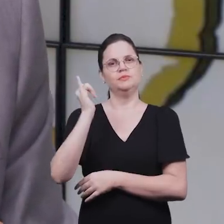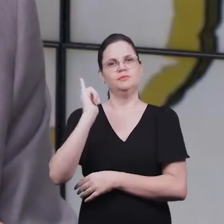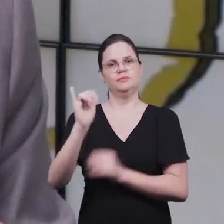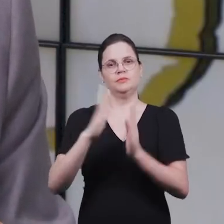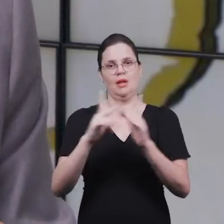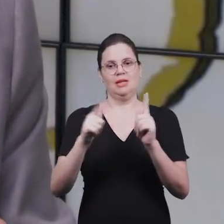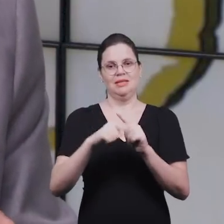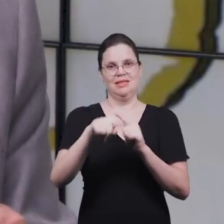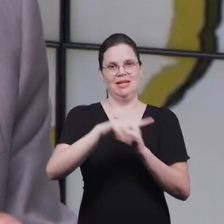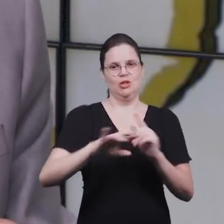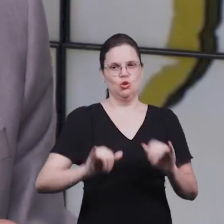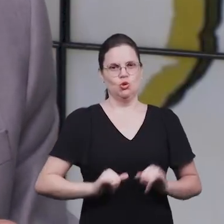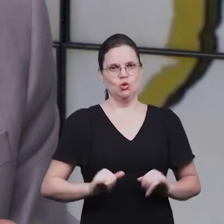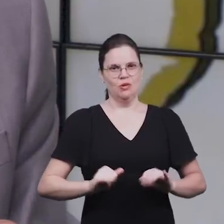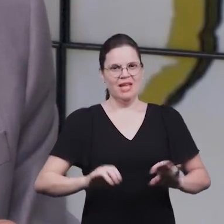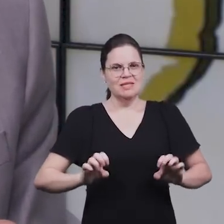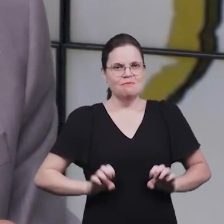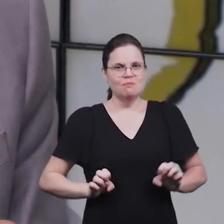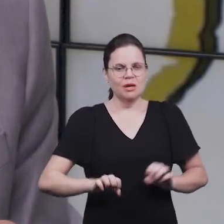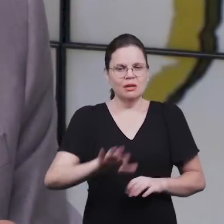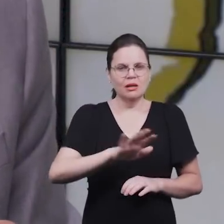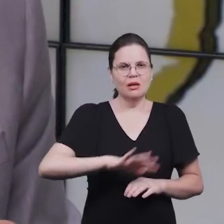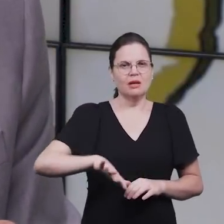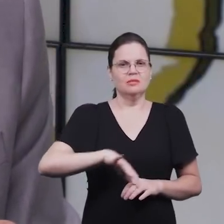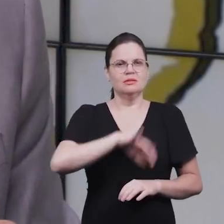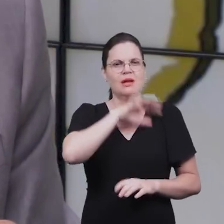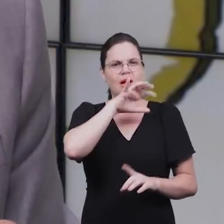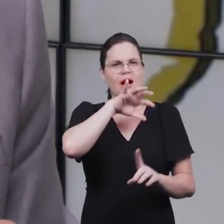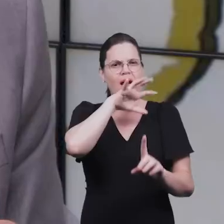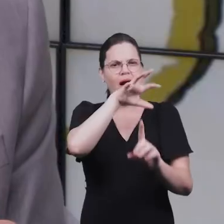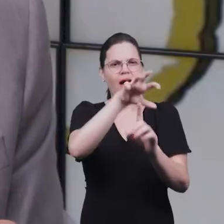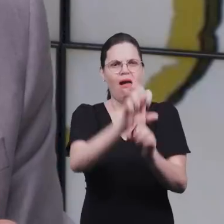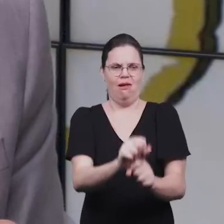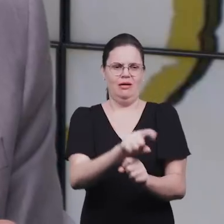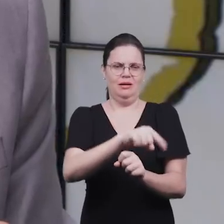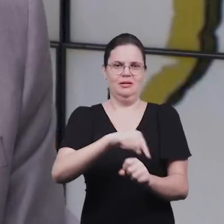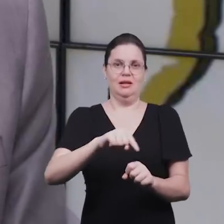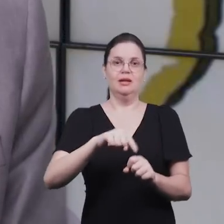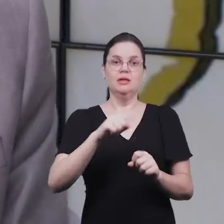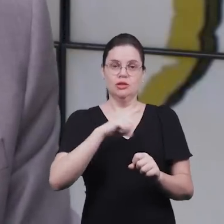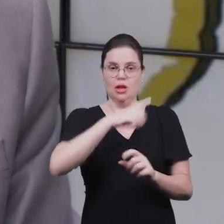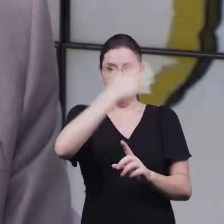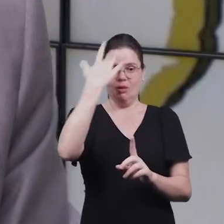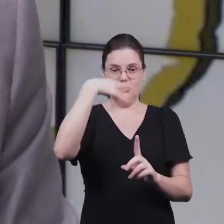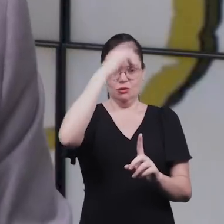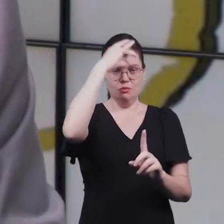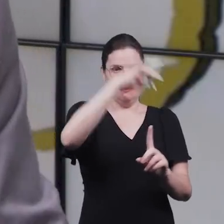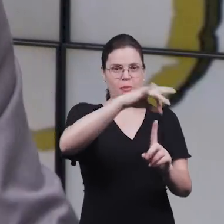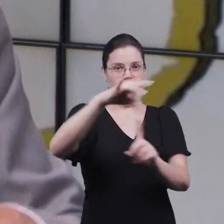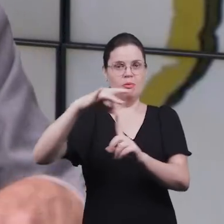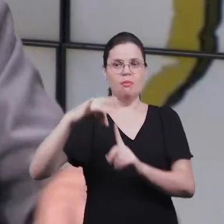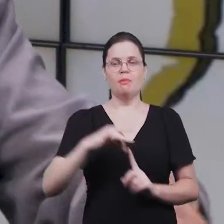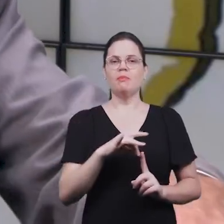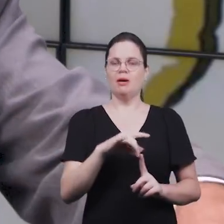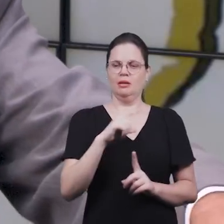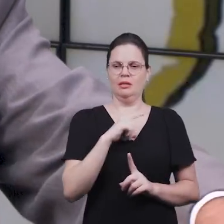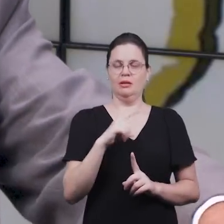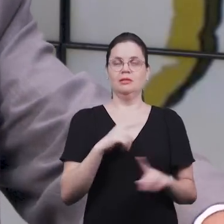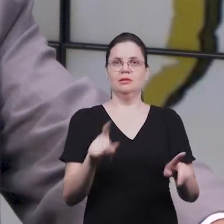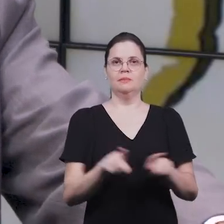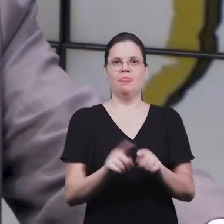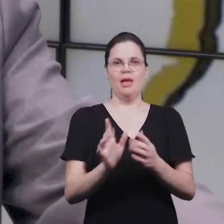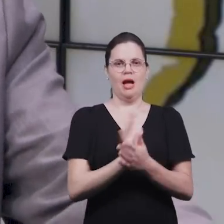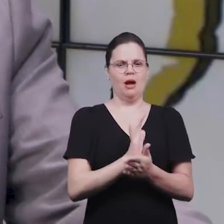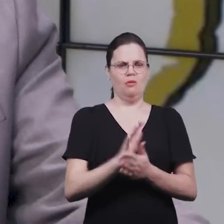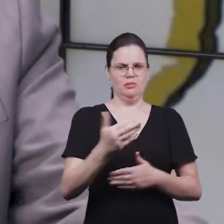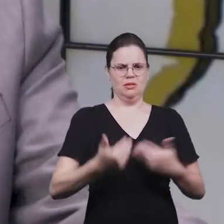das Arenas, da igreja de Esmirna, do sofrimento, de batismo com o Espírito Santo. Amém. Enquanto alguns irmãos